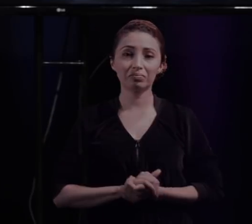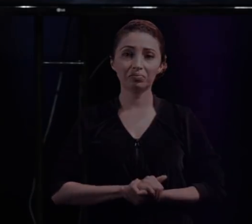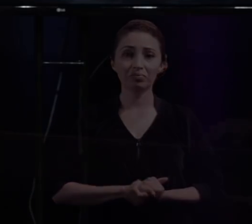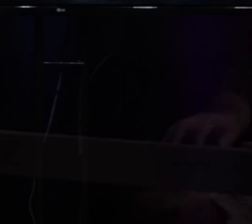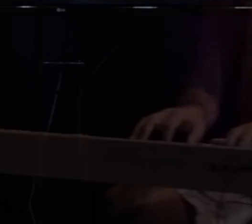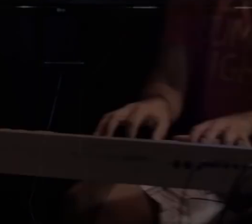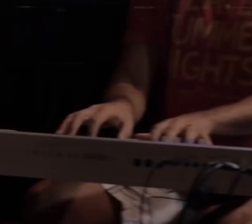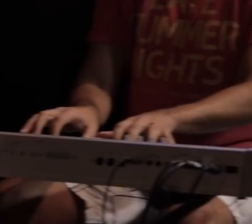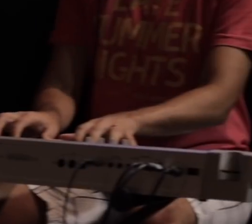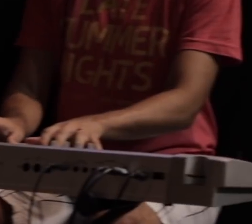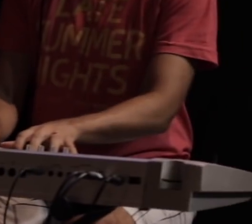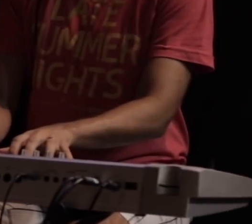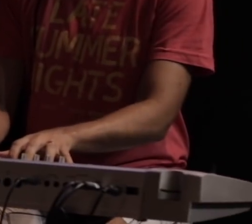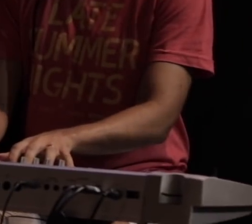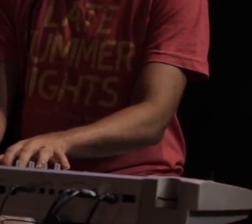abençoe.